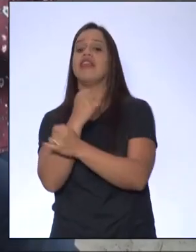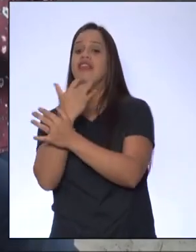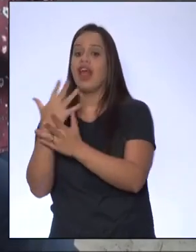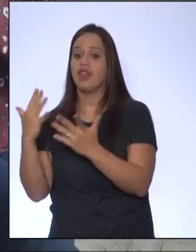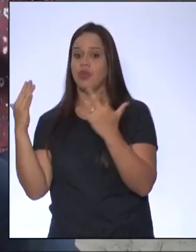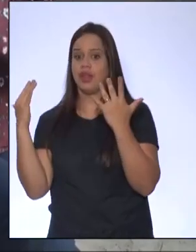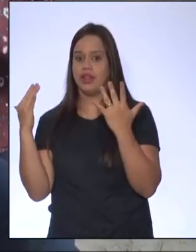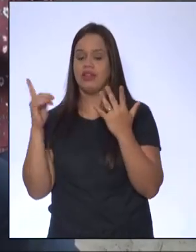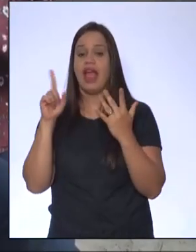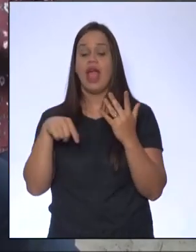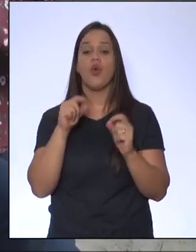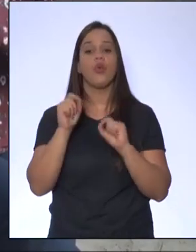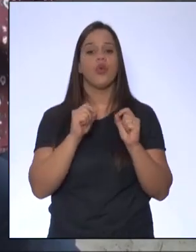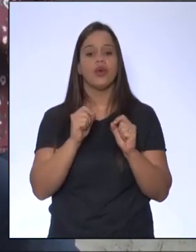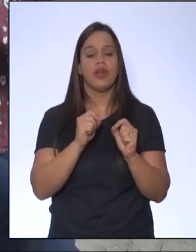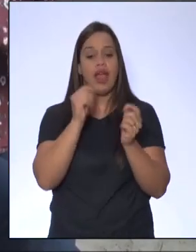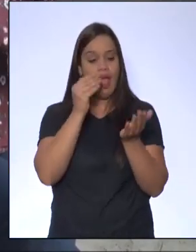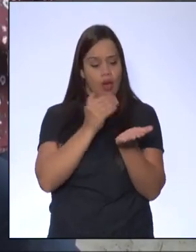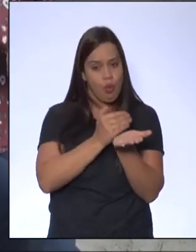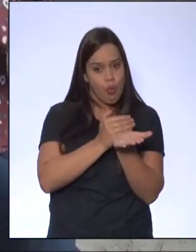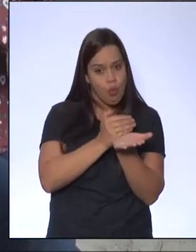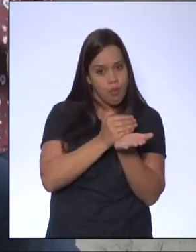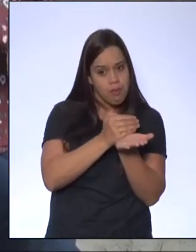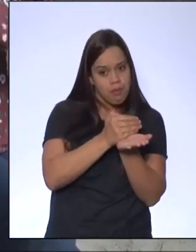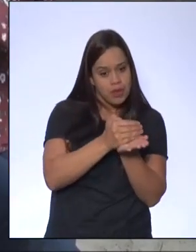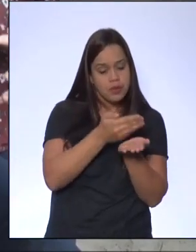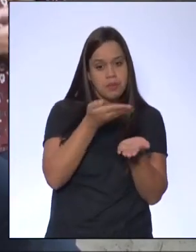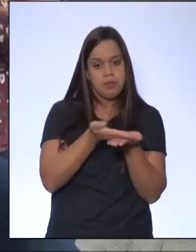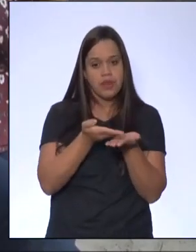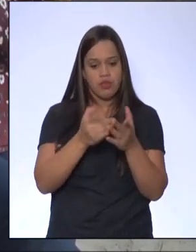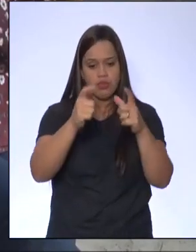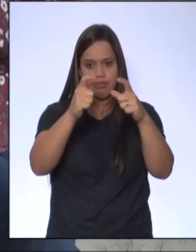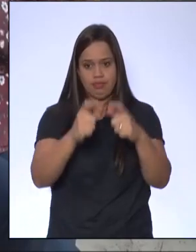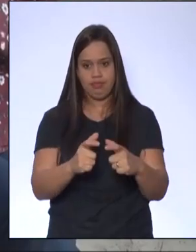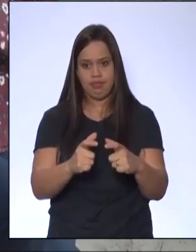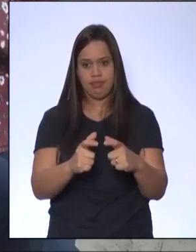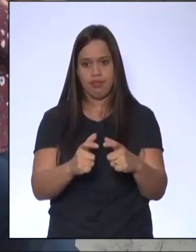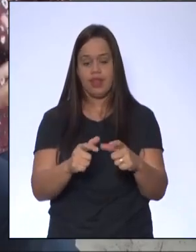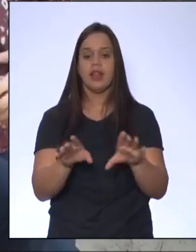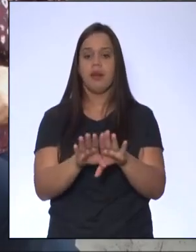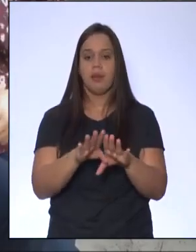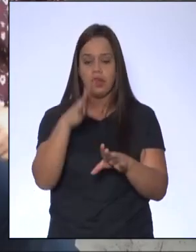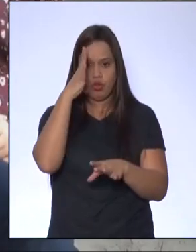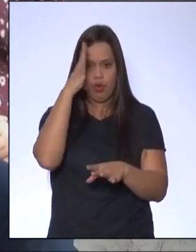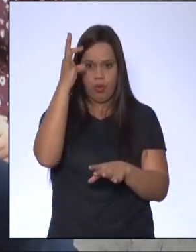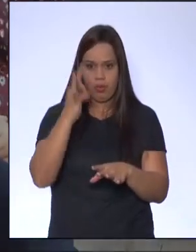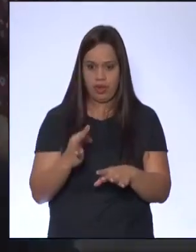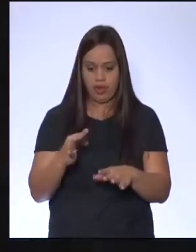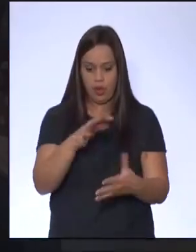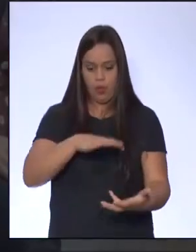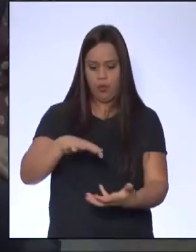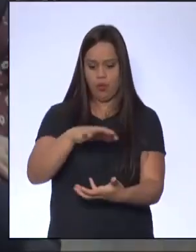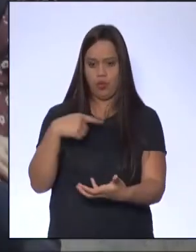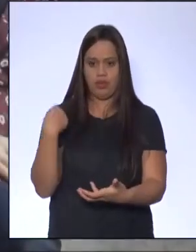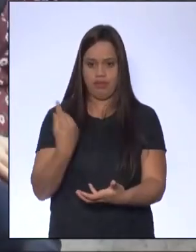o ponto de partida para a gente estudar um lugar e para a gente compreender melhor o mundo em que vivemos.